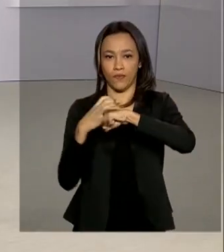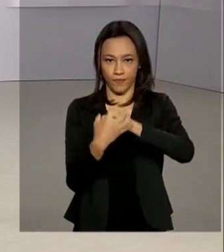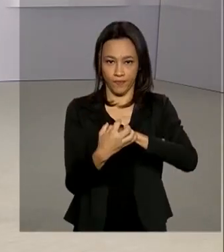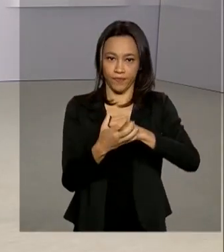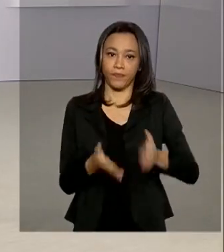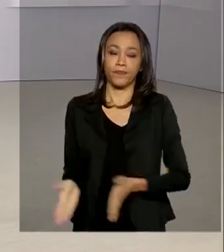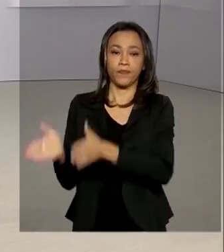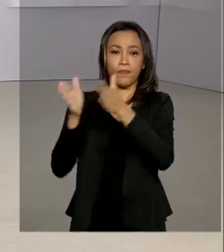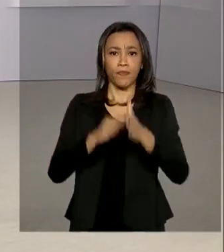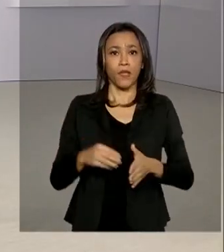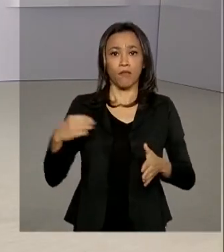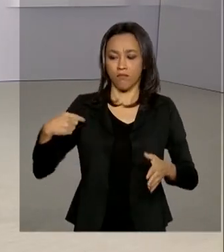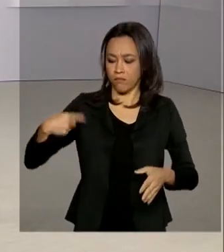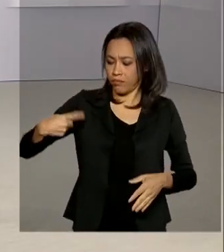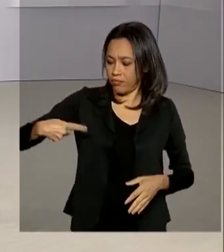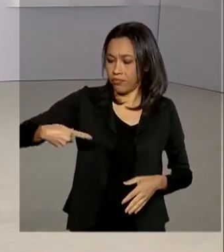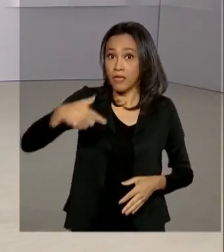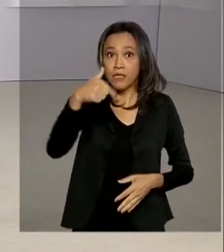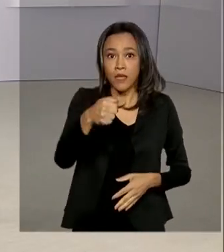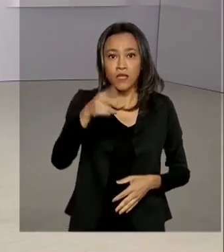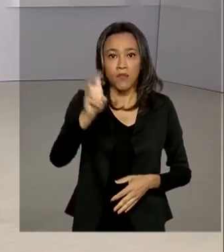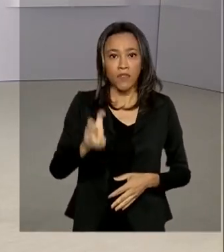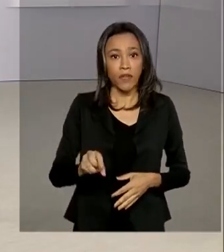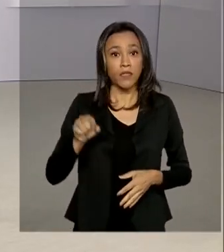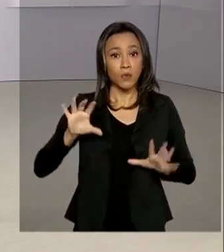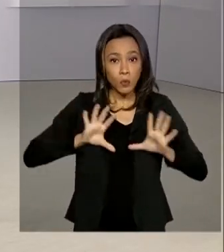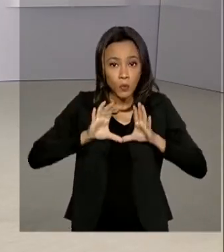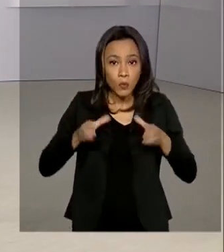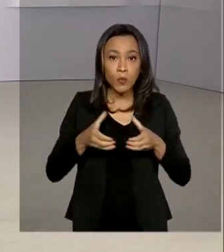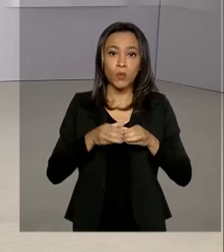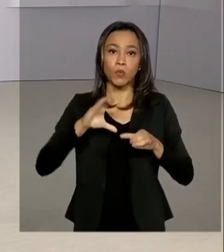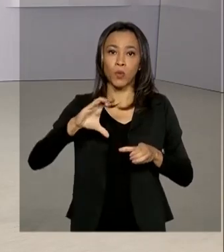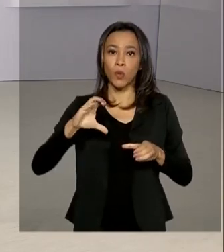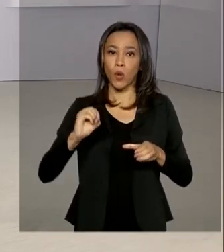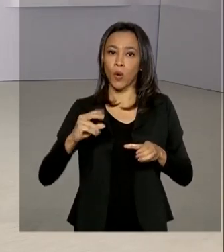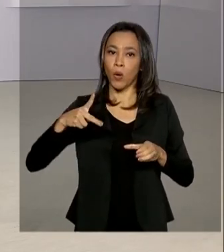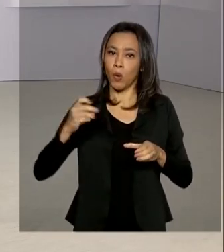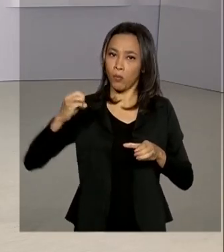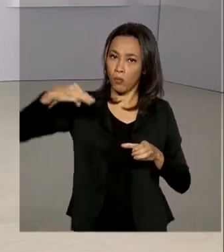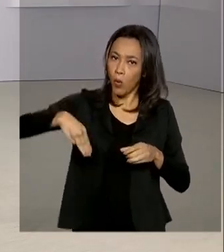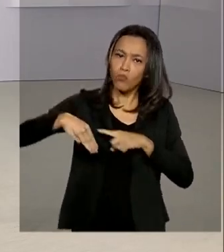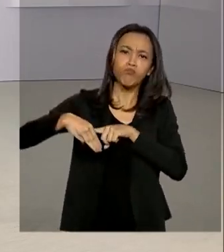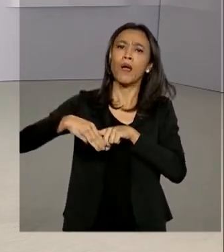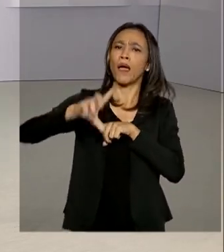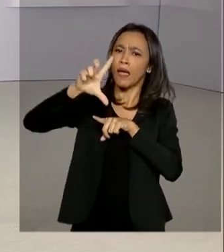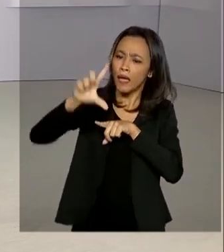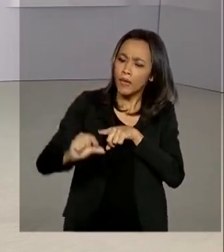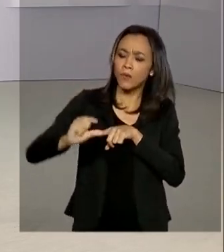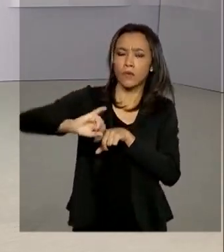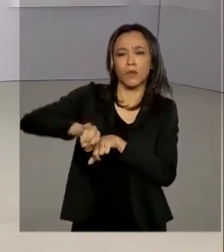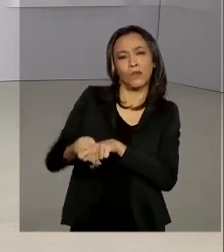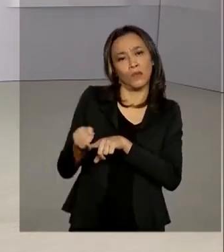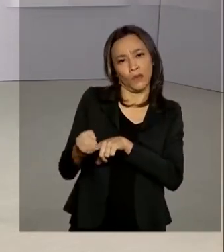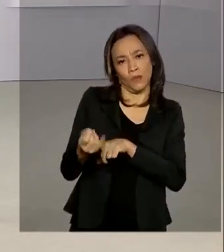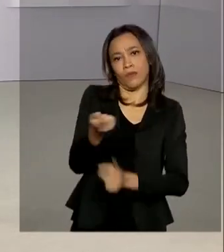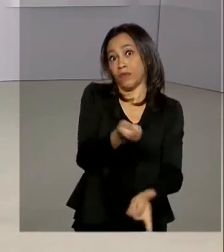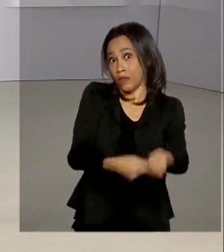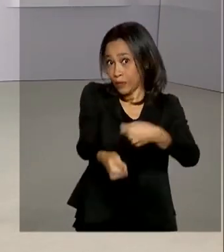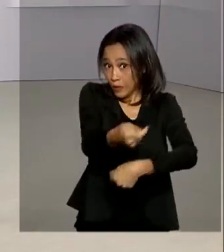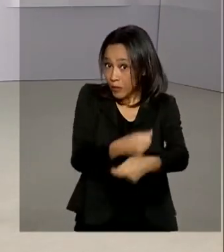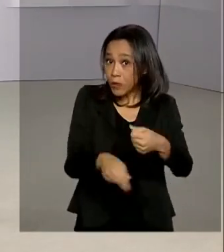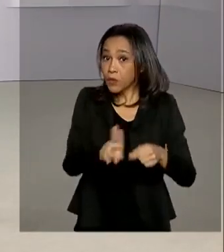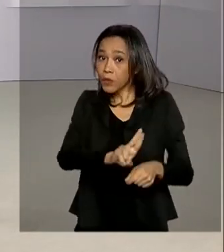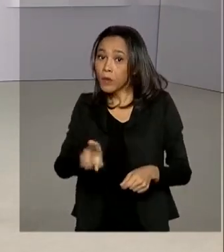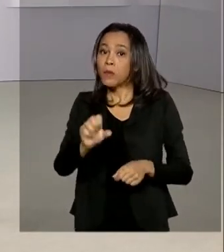Pela sétima vez consecutiva, o Comitê de Política Monetária do Banco Central reduziu a taxa básica de juros da economia, a